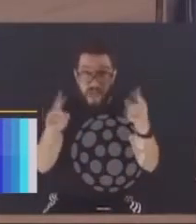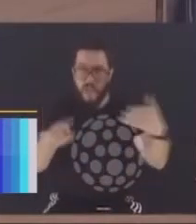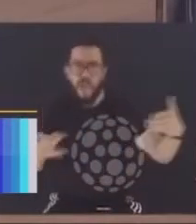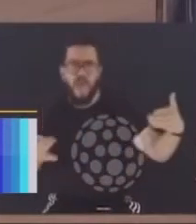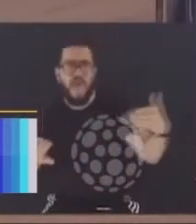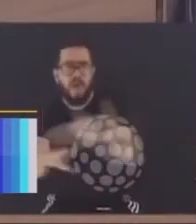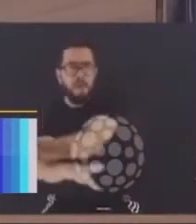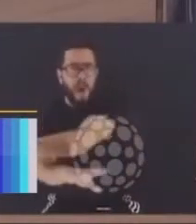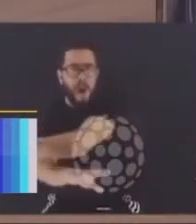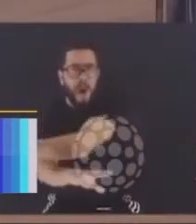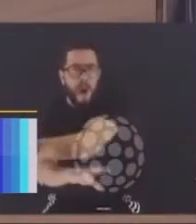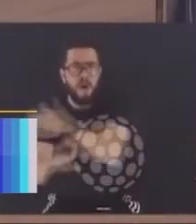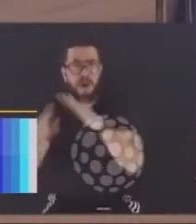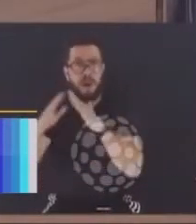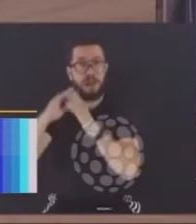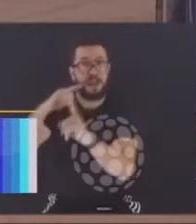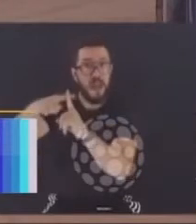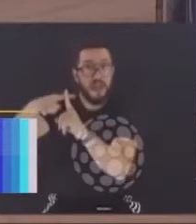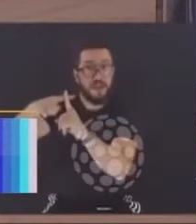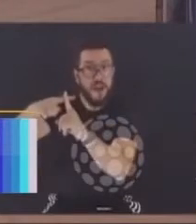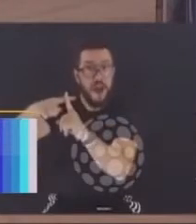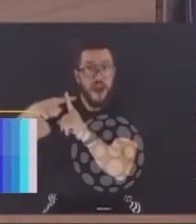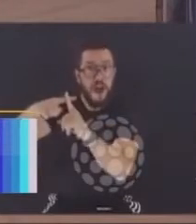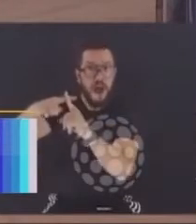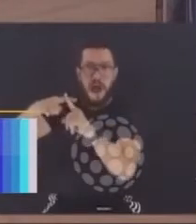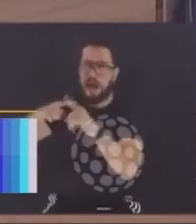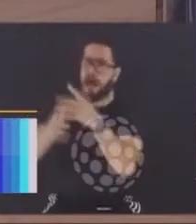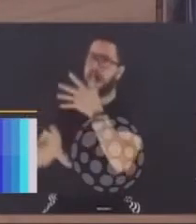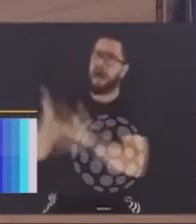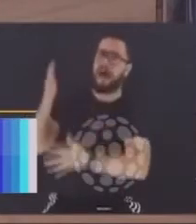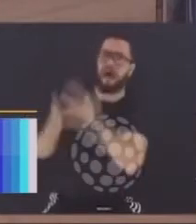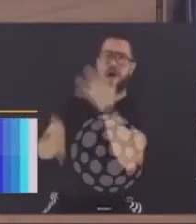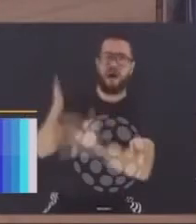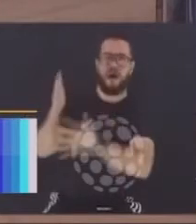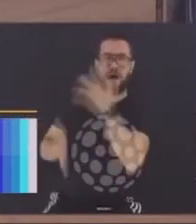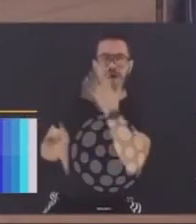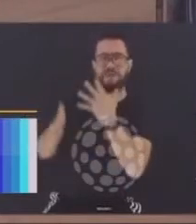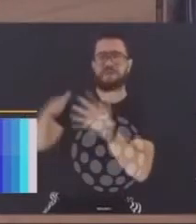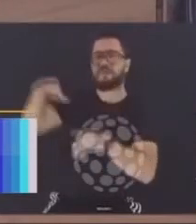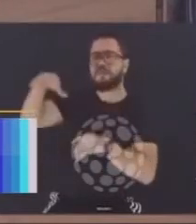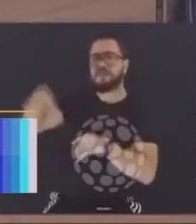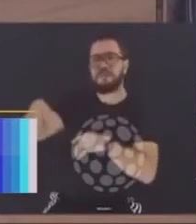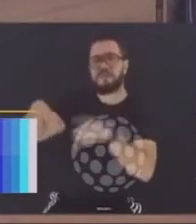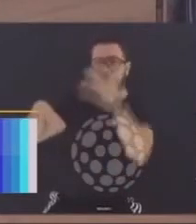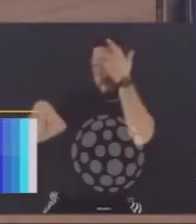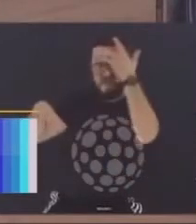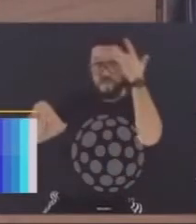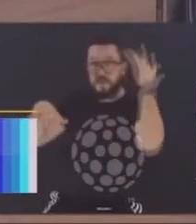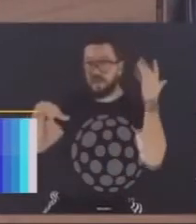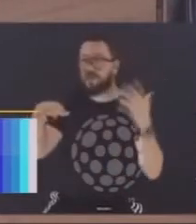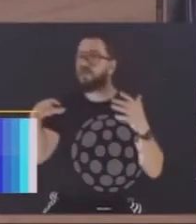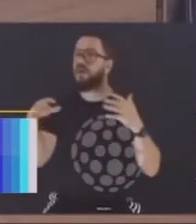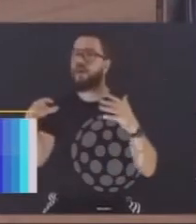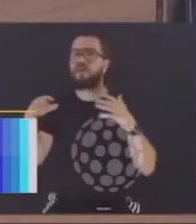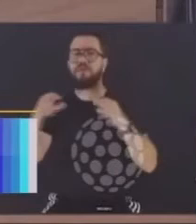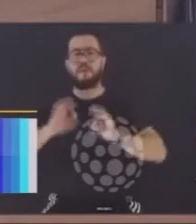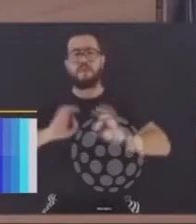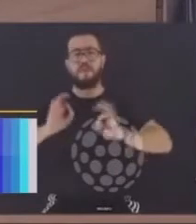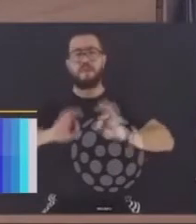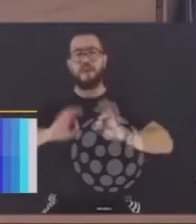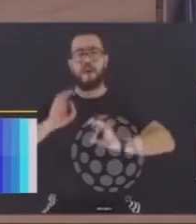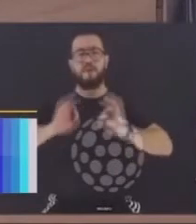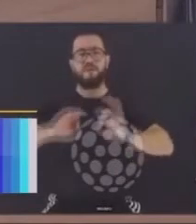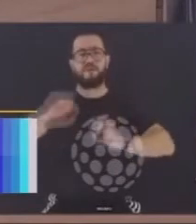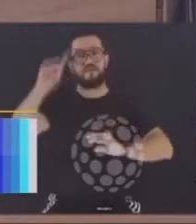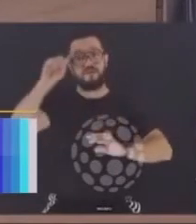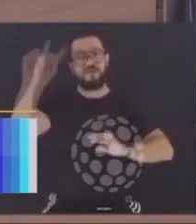a fé religiosa de pessoas que se preparavam para uma missa com